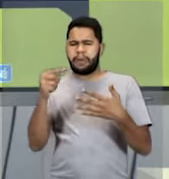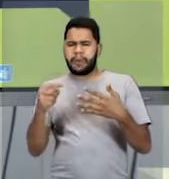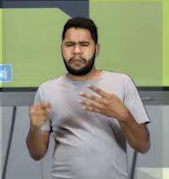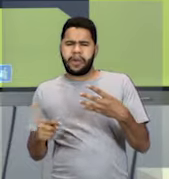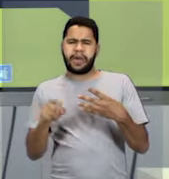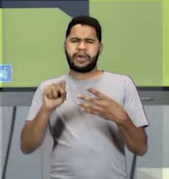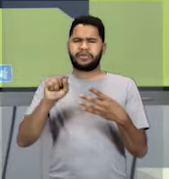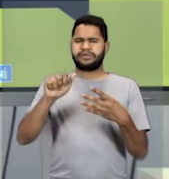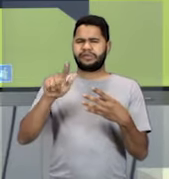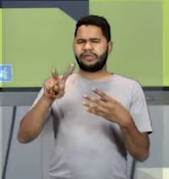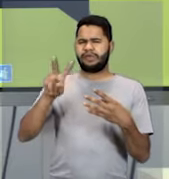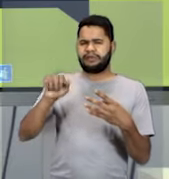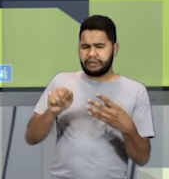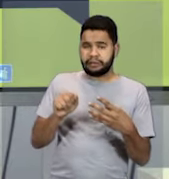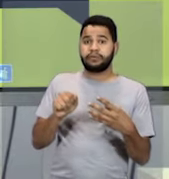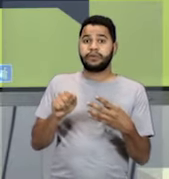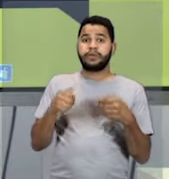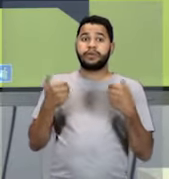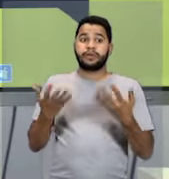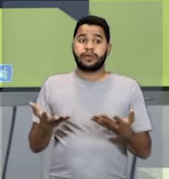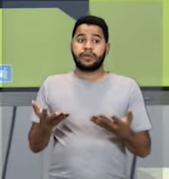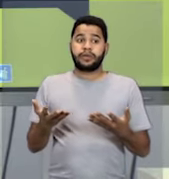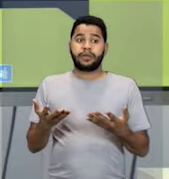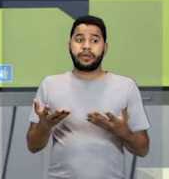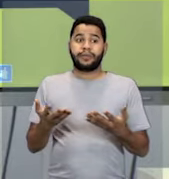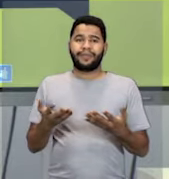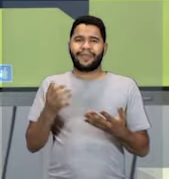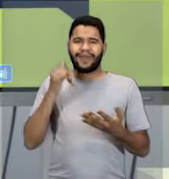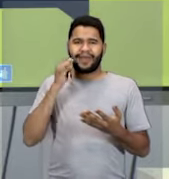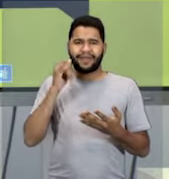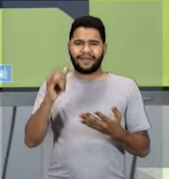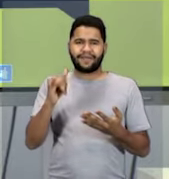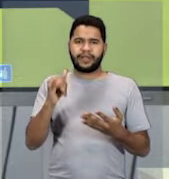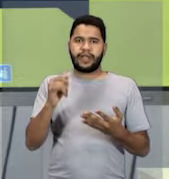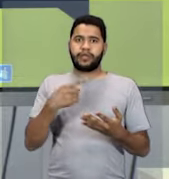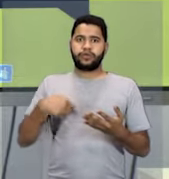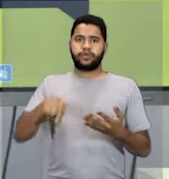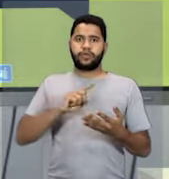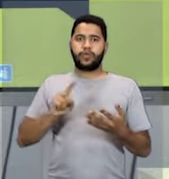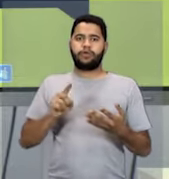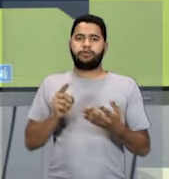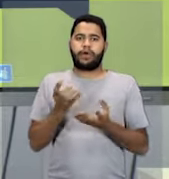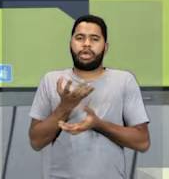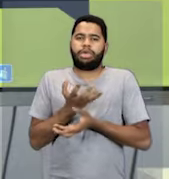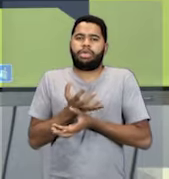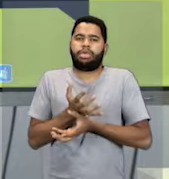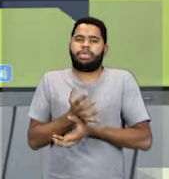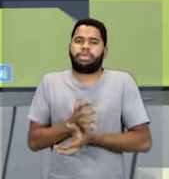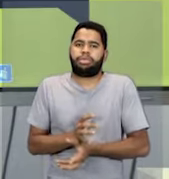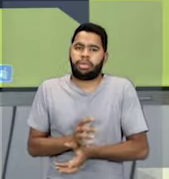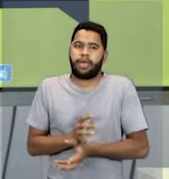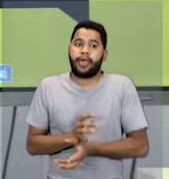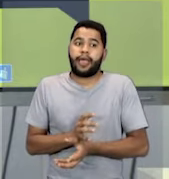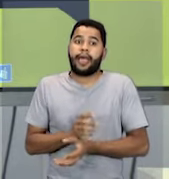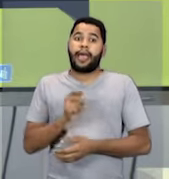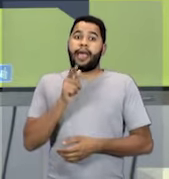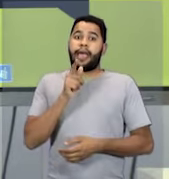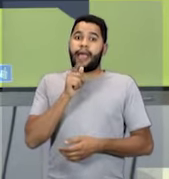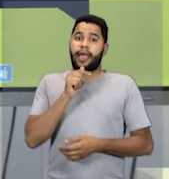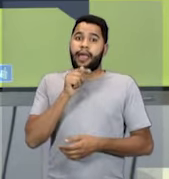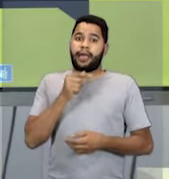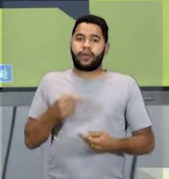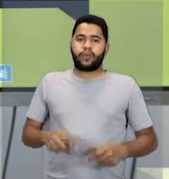adicionado ao alimento? Então, para a gente não se desidratar, o intestino grosso vai trazer de volta